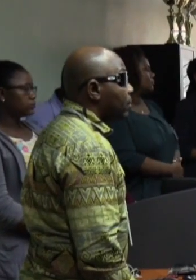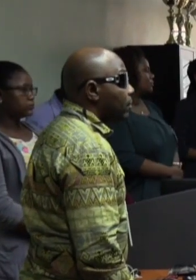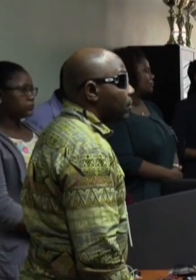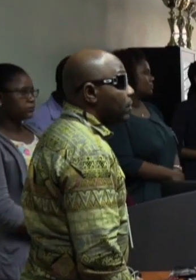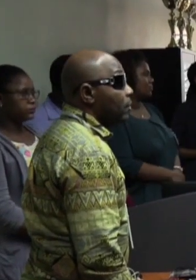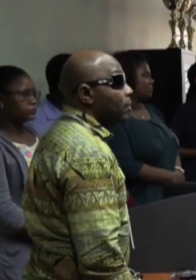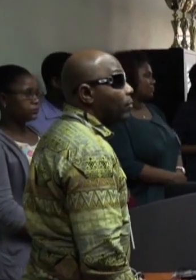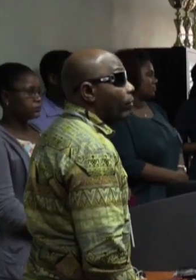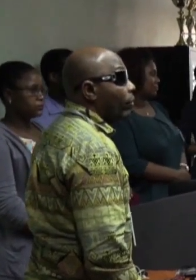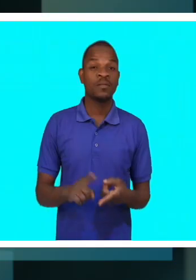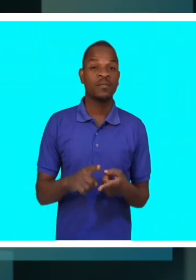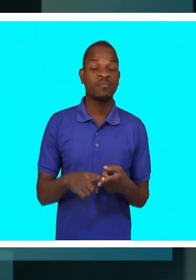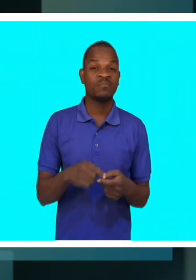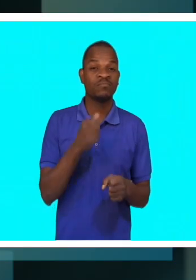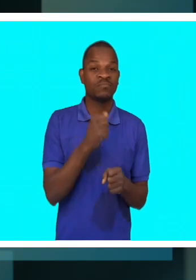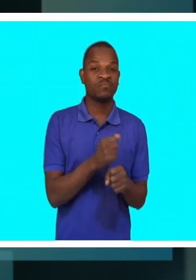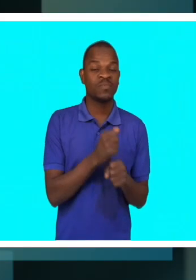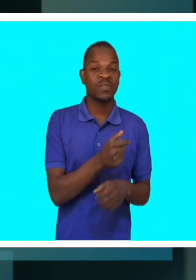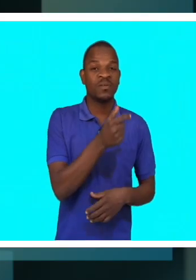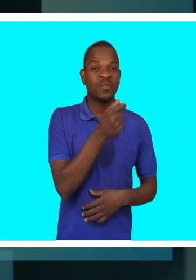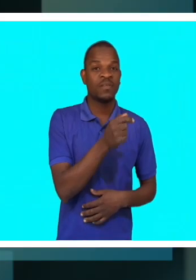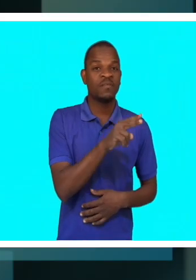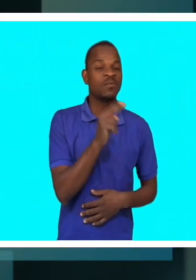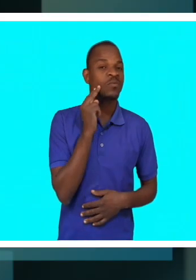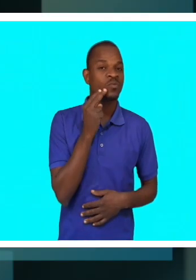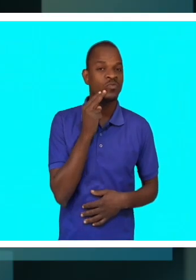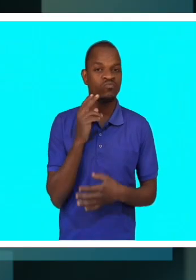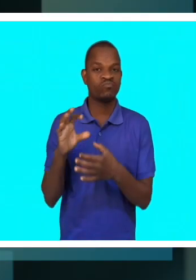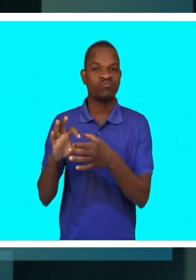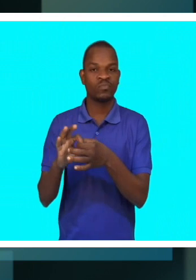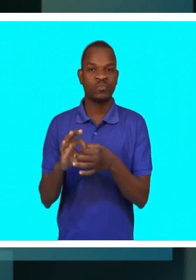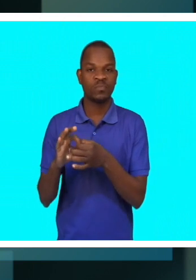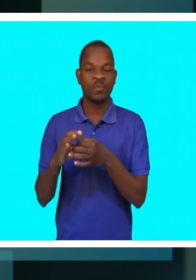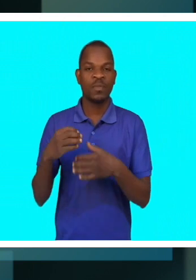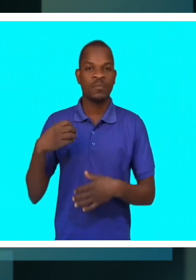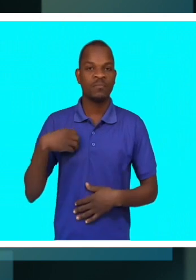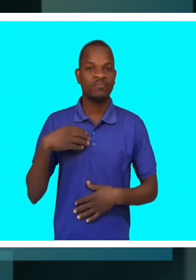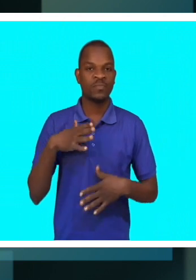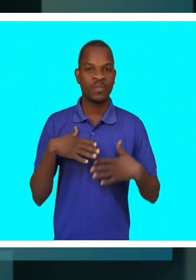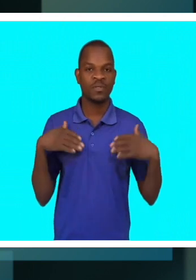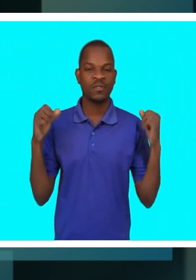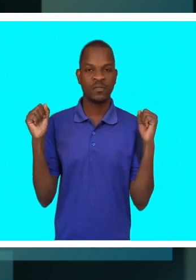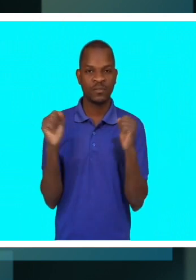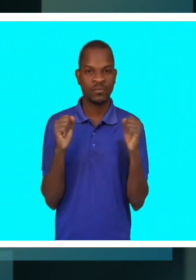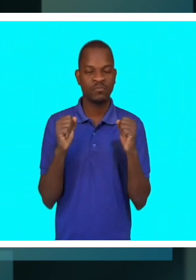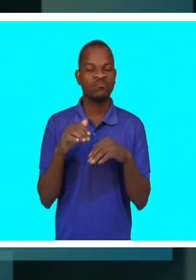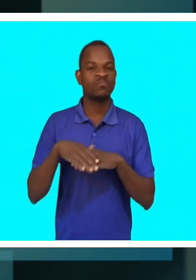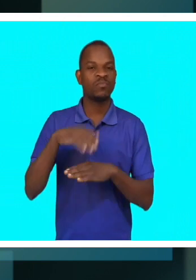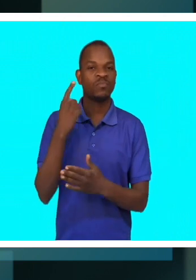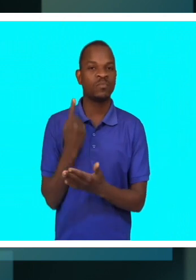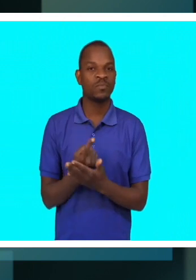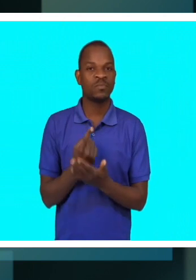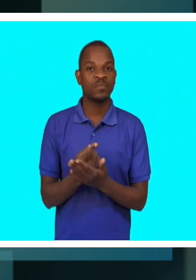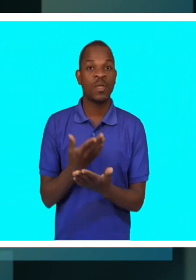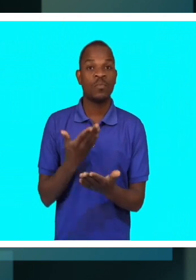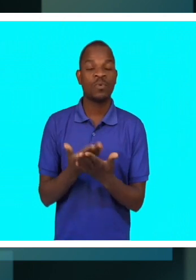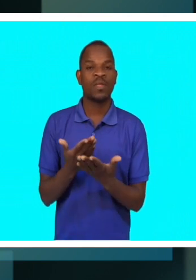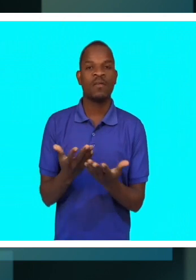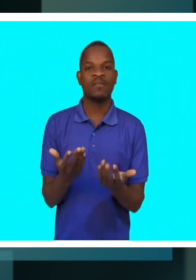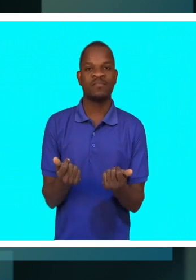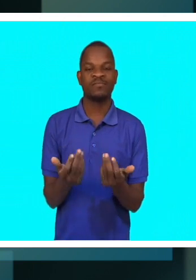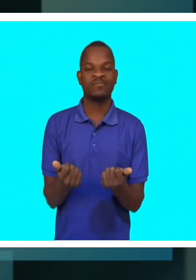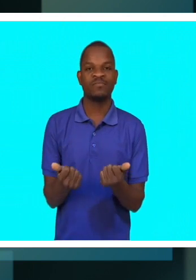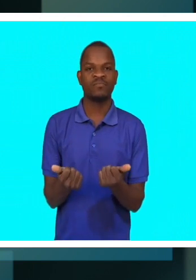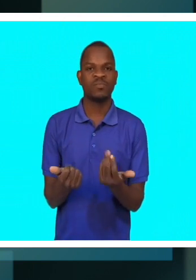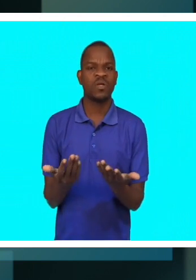com deficiência. Este trabalho que tem vindo a fazer em coordenação com o Ministério da Saúde é importante porque